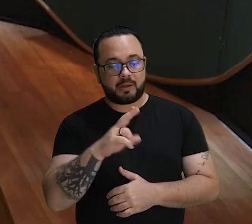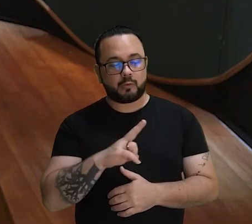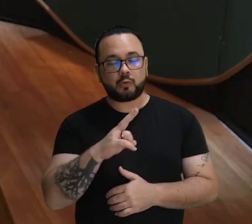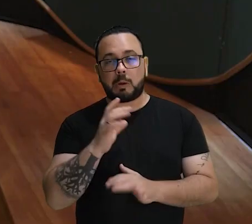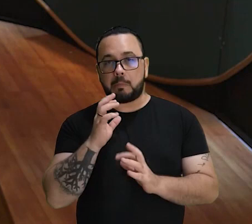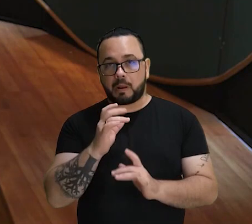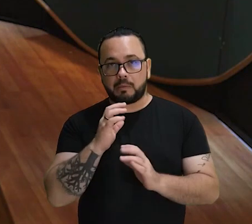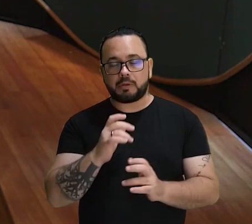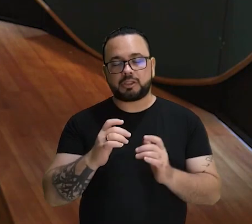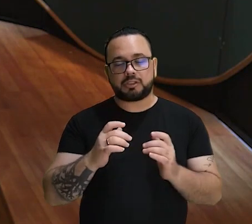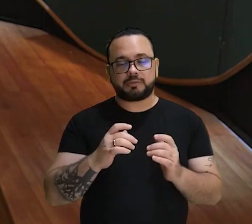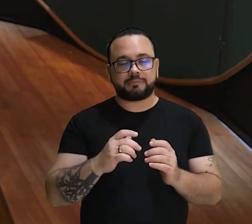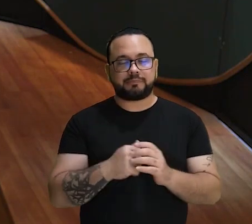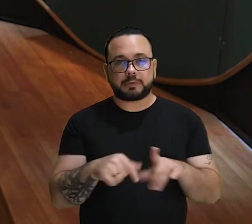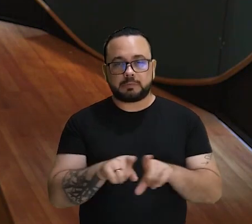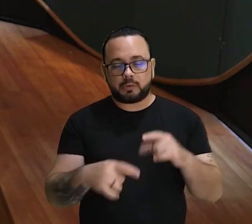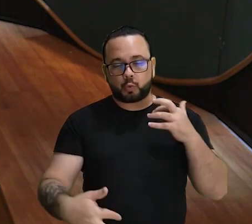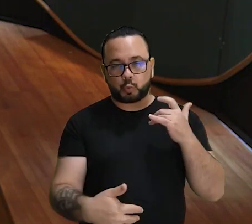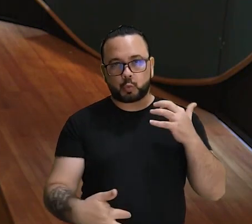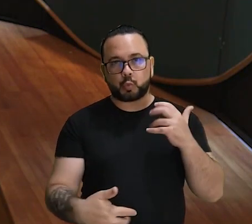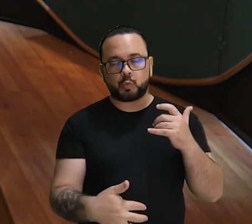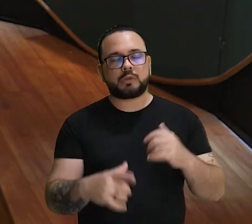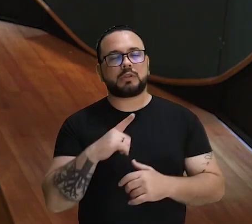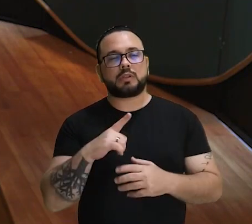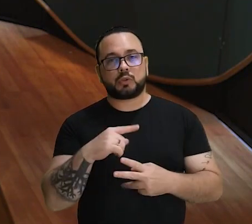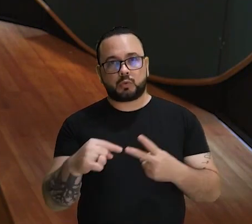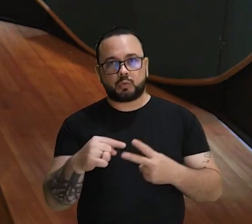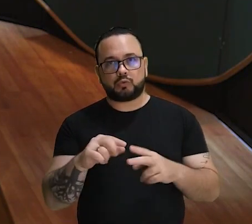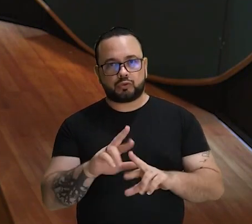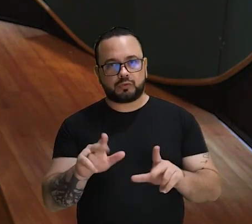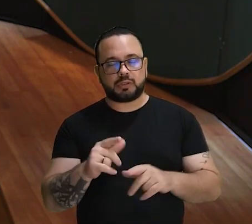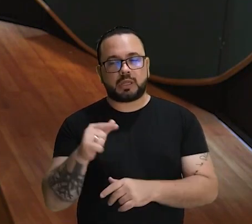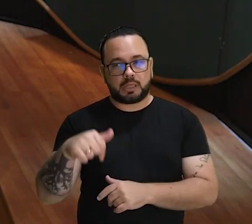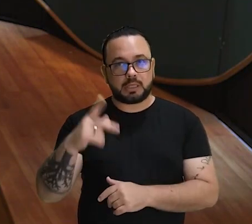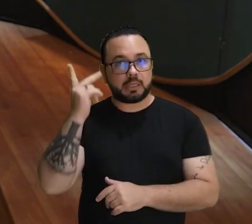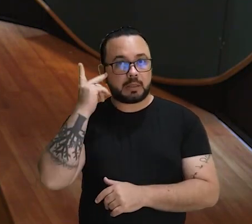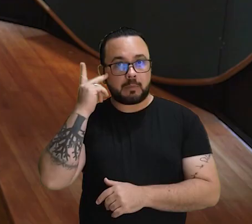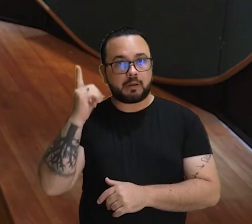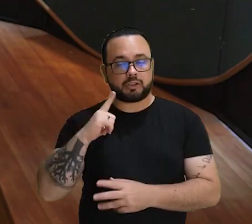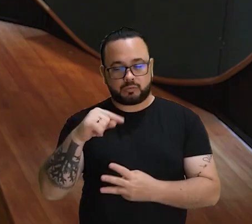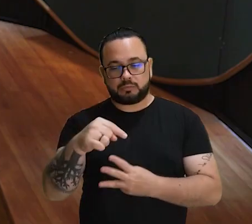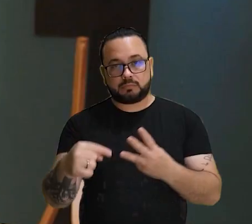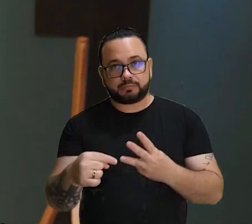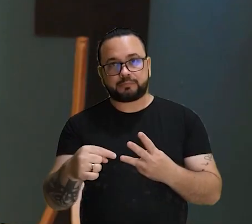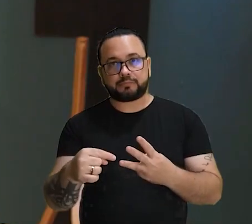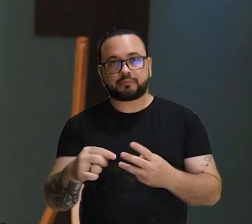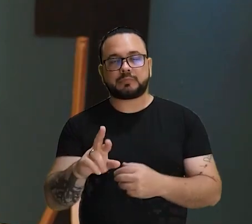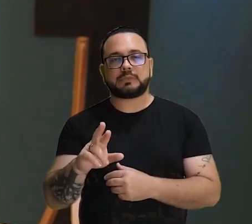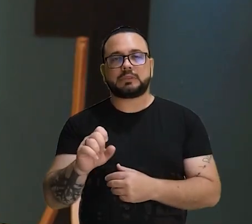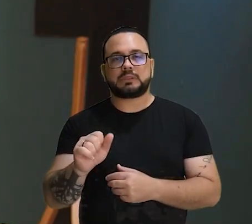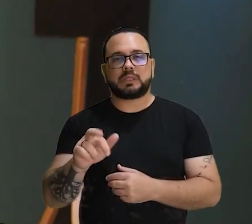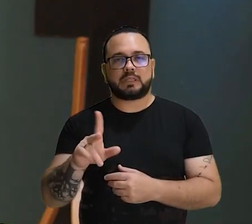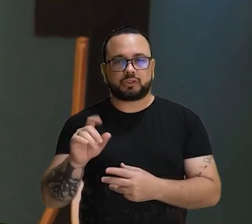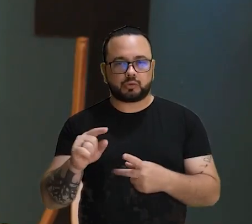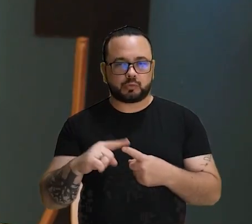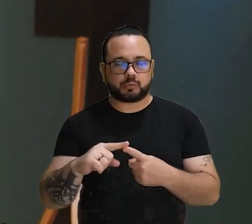tuba e cello. Ele junta duas formações diferentes que eu tinha. Um era um trio que eu tinha em São Paulo, que era feito por Sérgio Rezzi